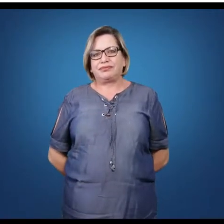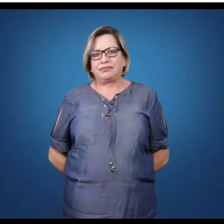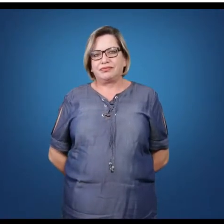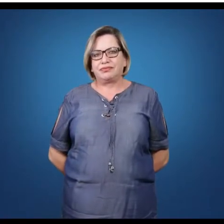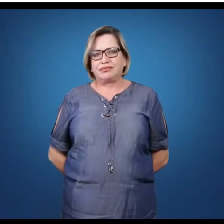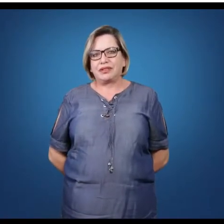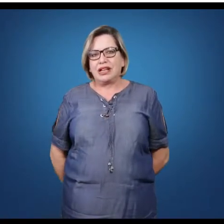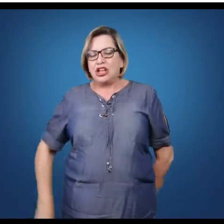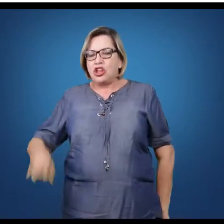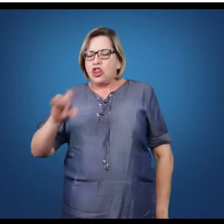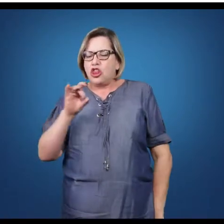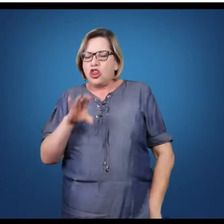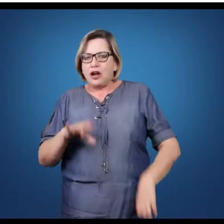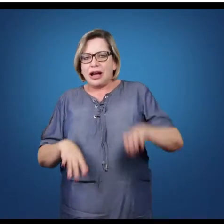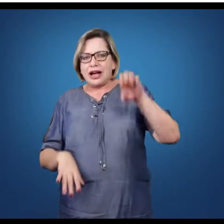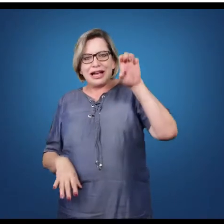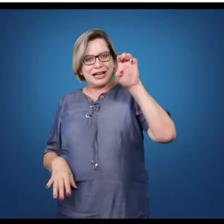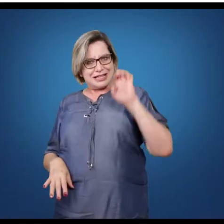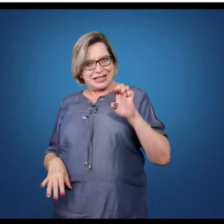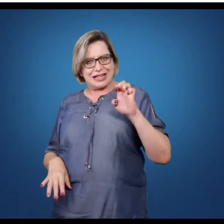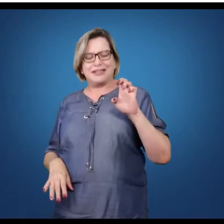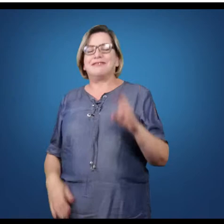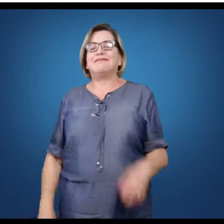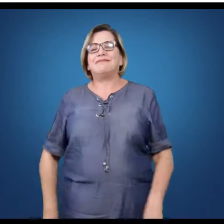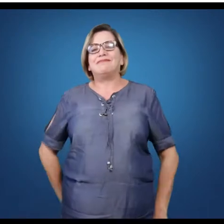Só a mão esquerda.